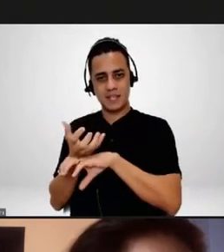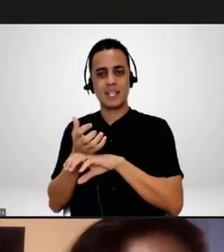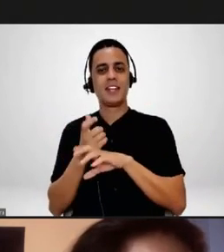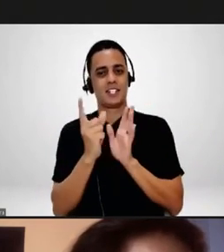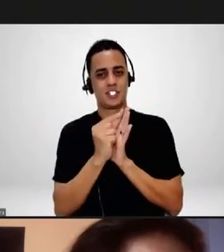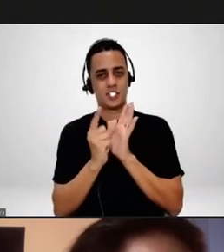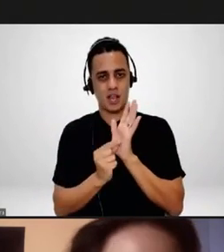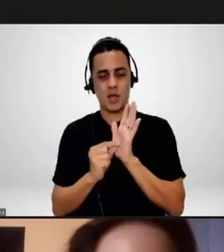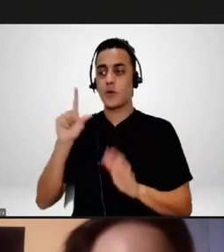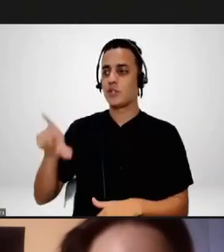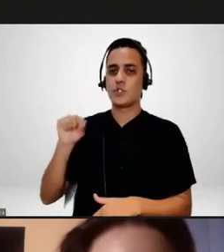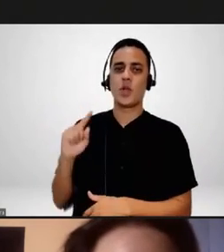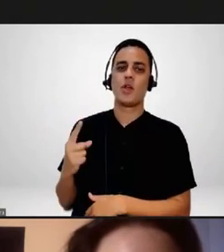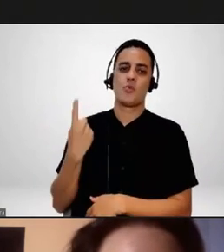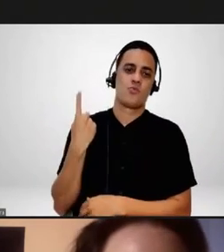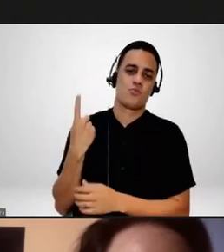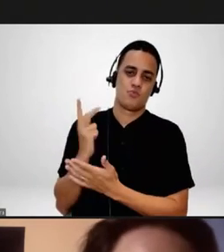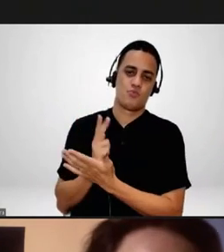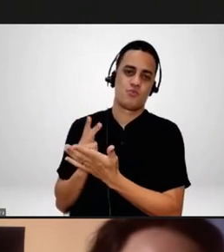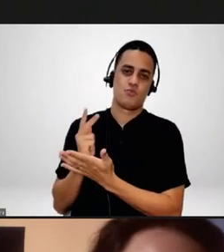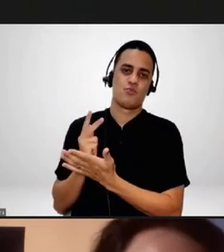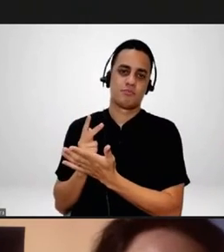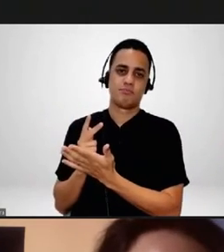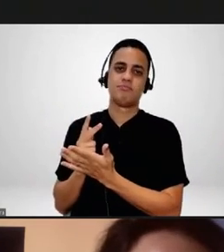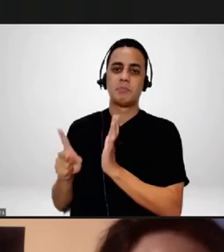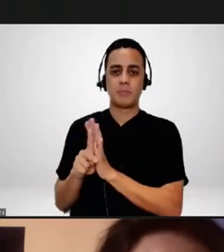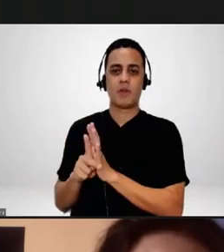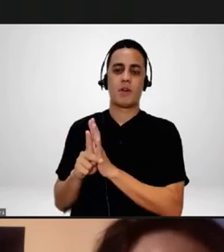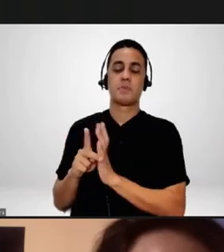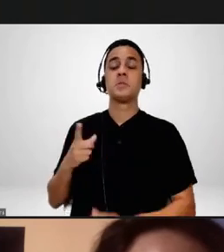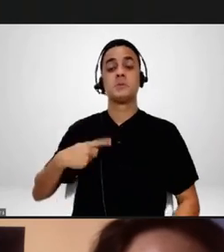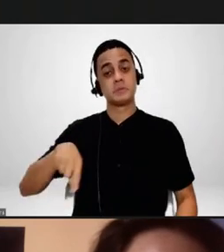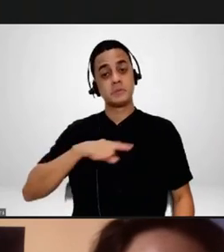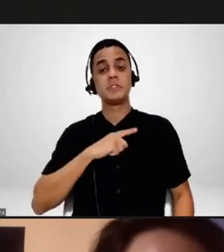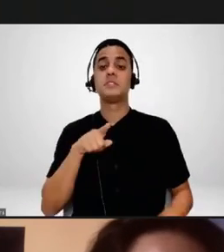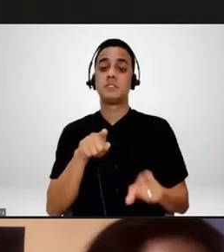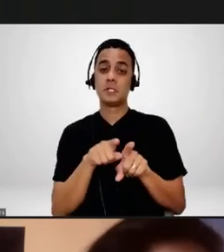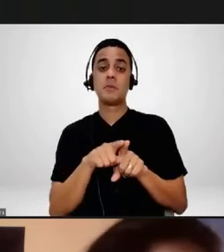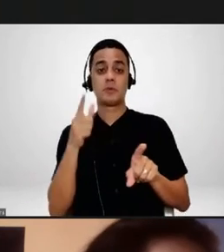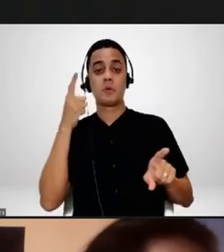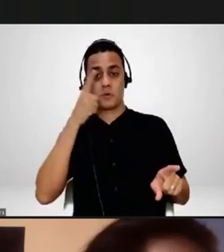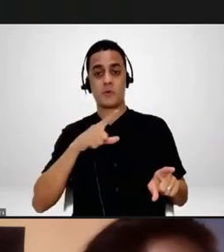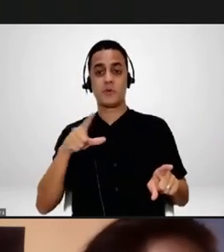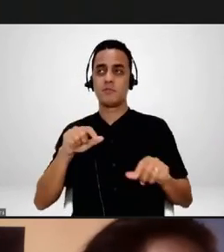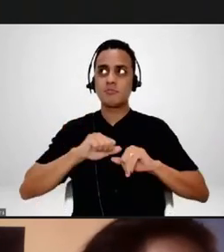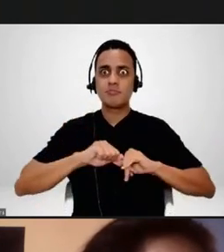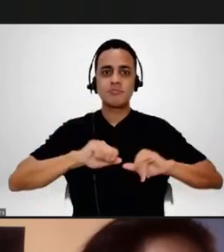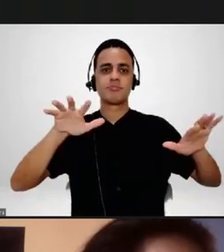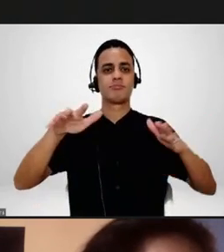ele escolhia uma das obras da universidade. Então, foi um meio que a gente teve também de fazer circular,